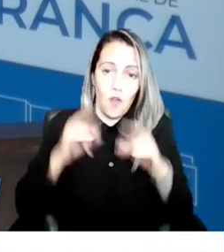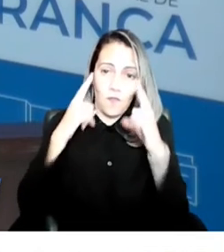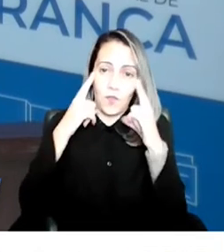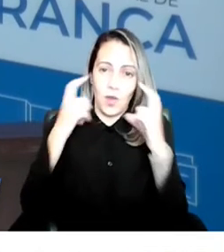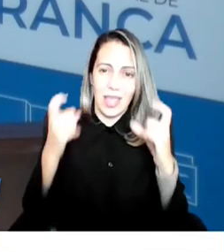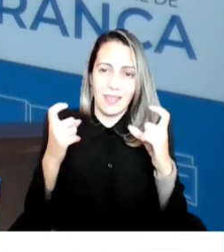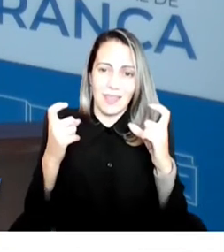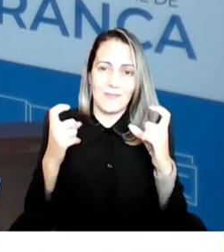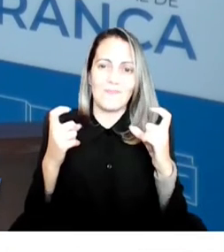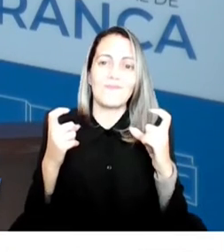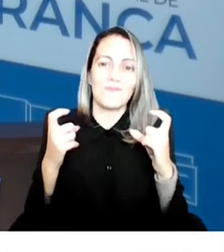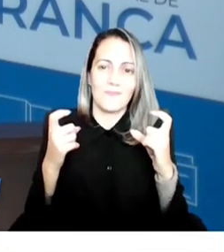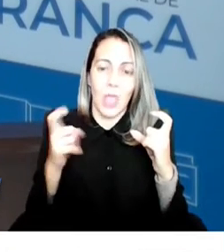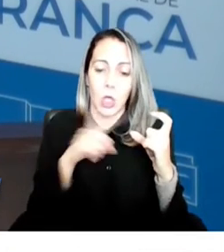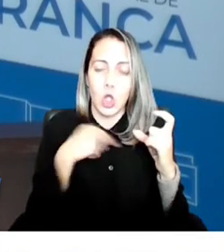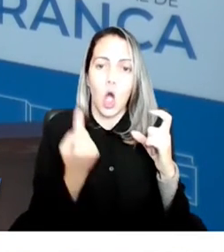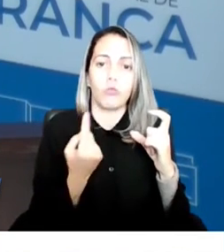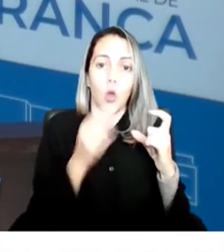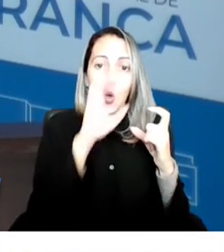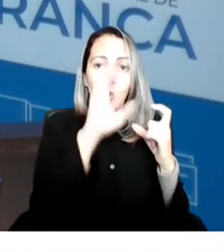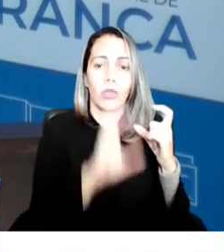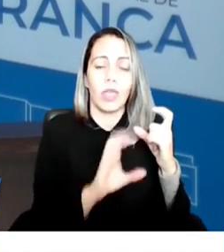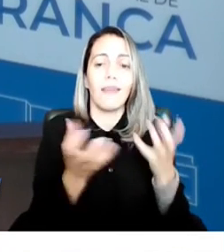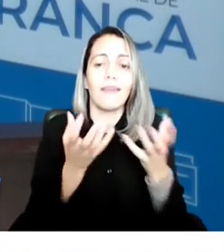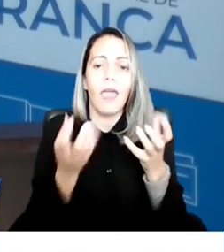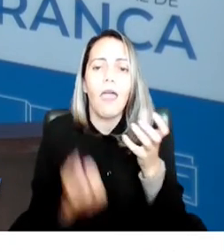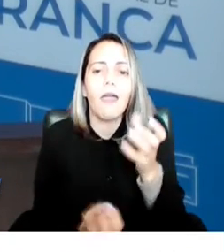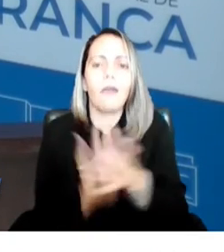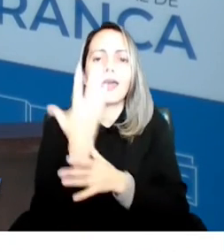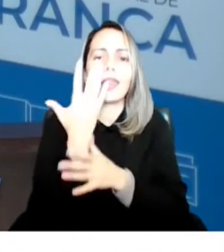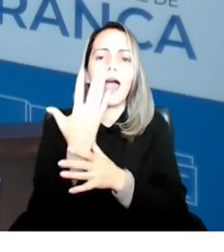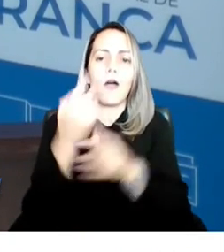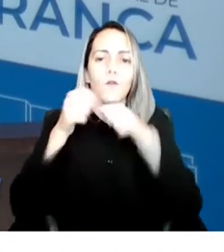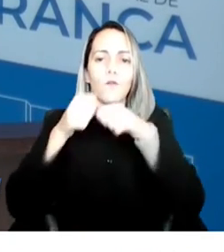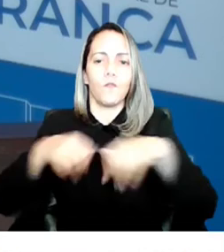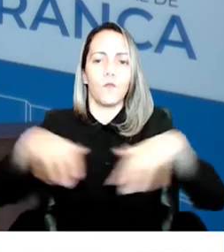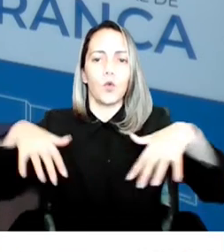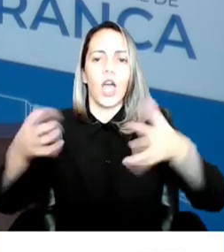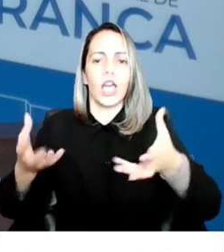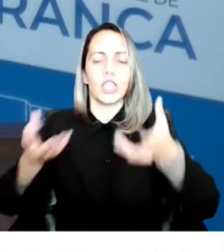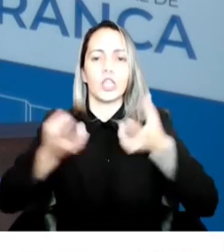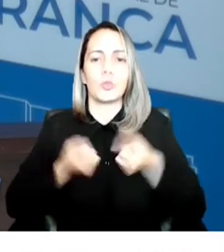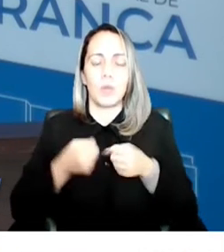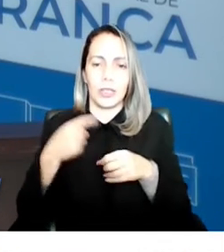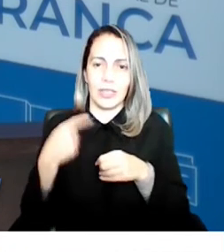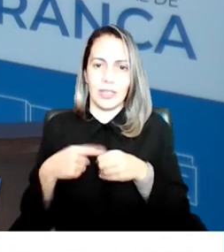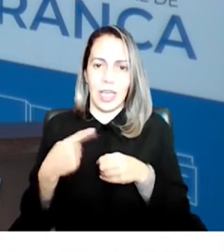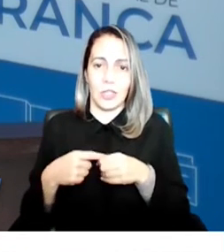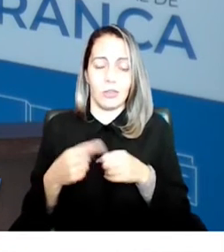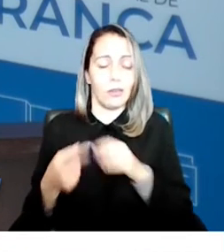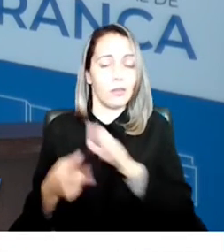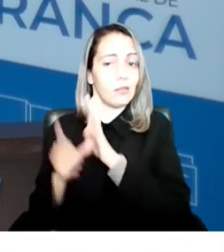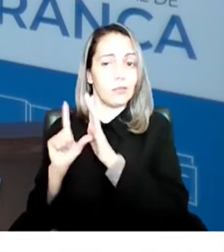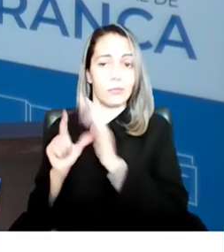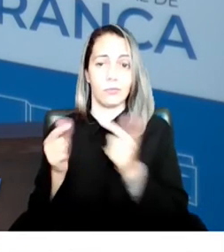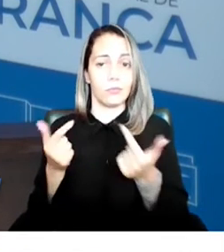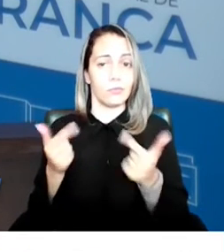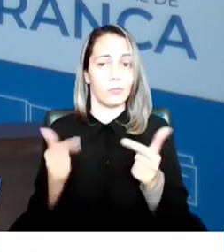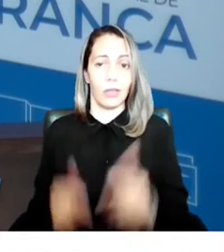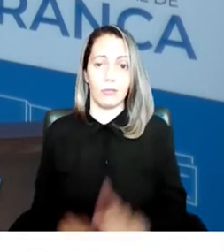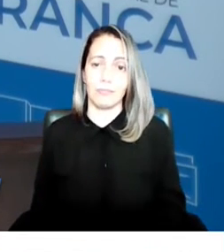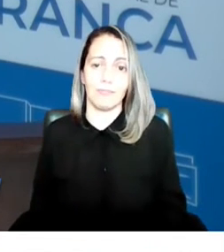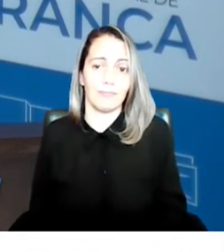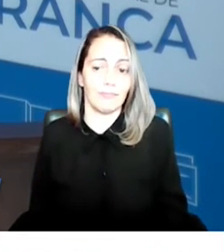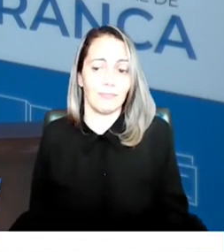nós do Conselho estamos tentando criar um fluxo de atendimento na cidade que não existe. As pessoas